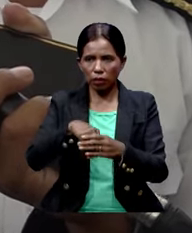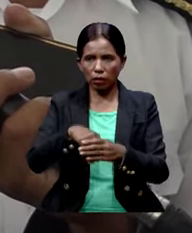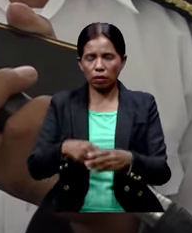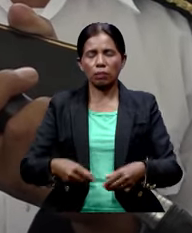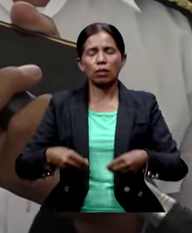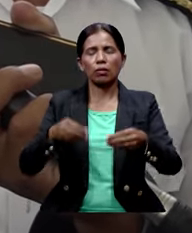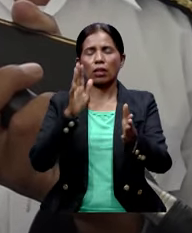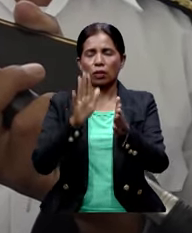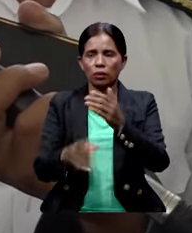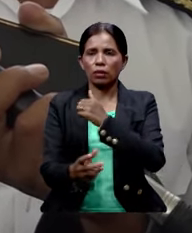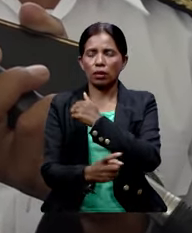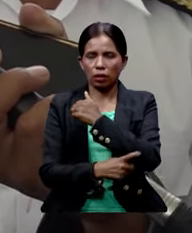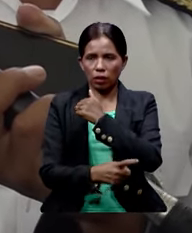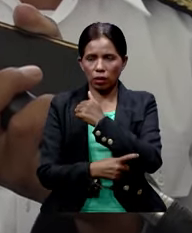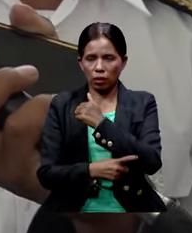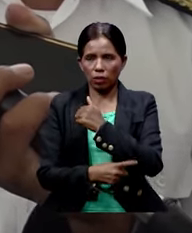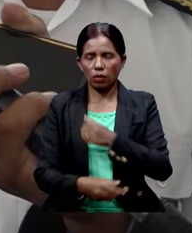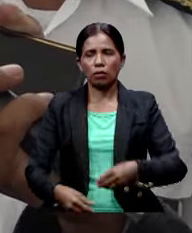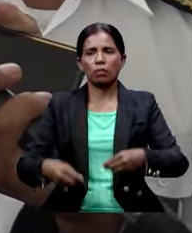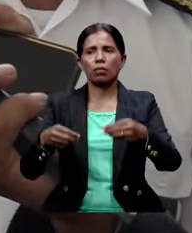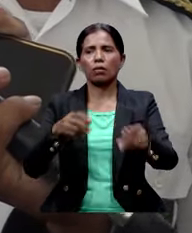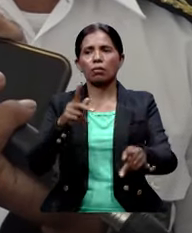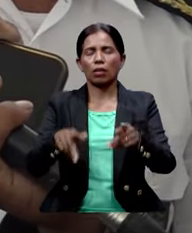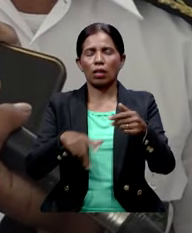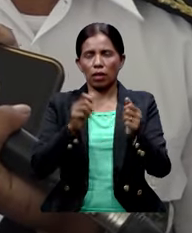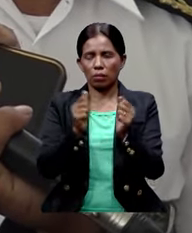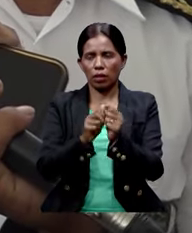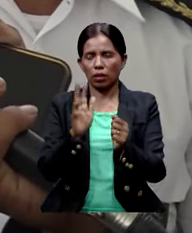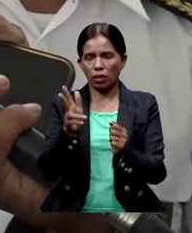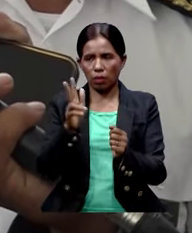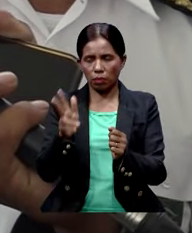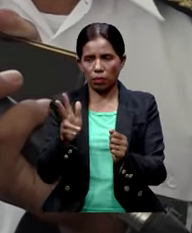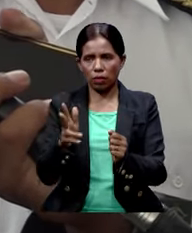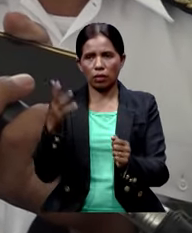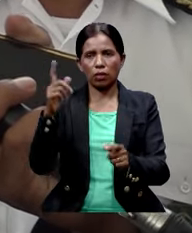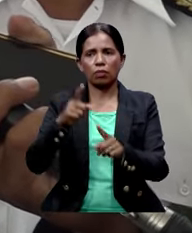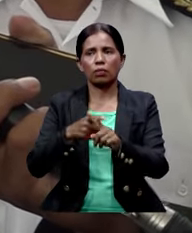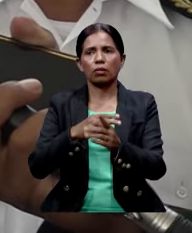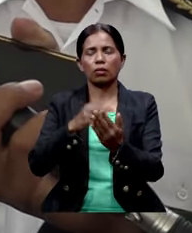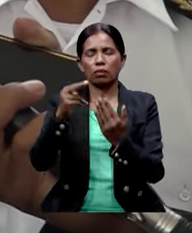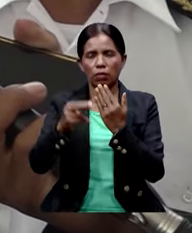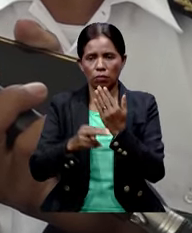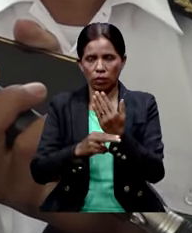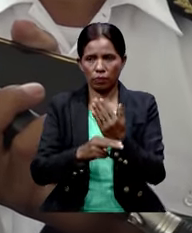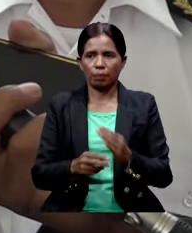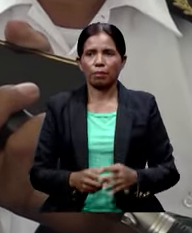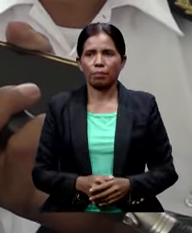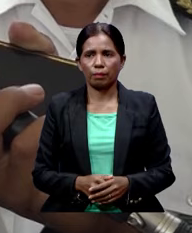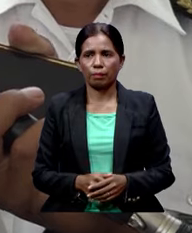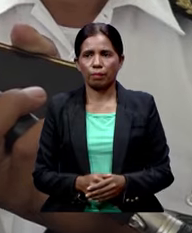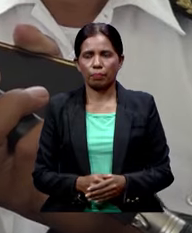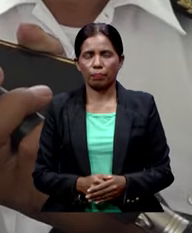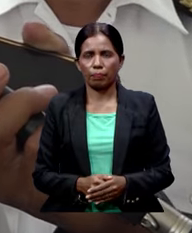indulto. Foi ainda não, né? Foi indulto, mas tornou o recém, ia ver, foi lá em novembro, o ano, portanto.